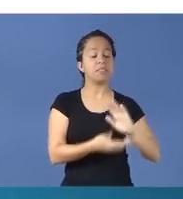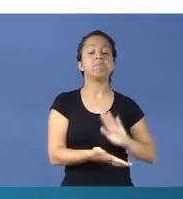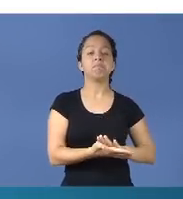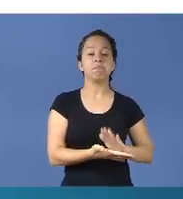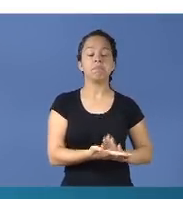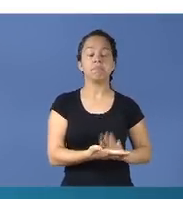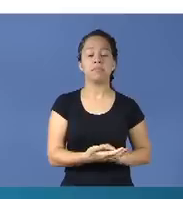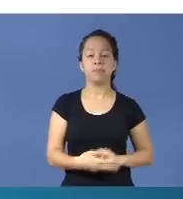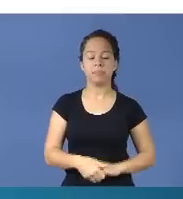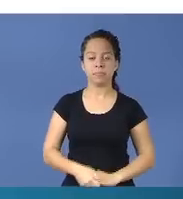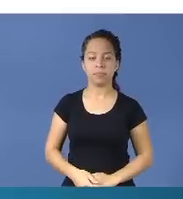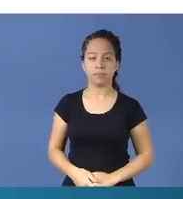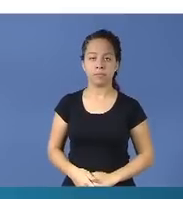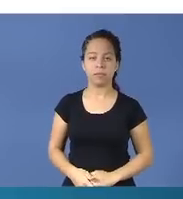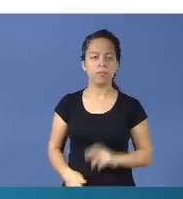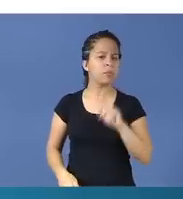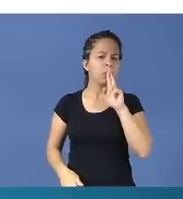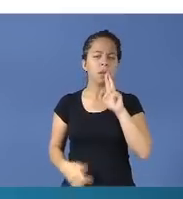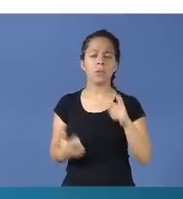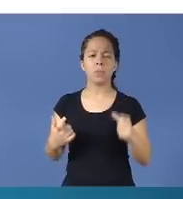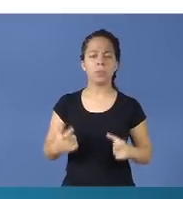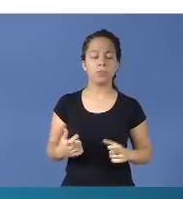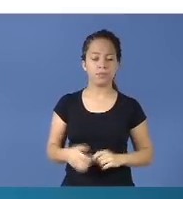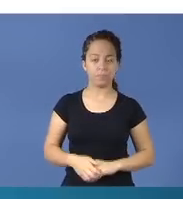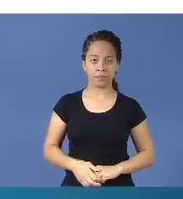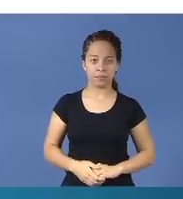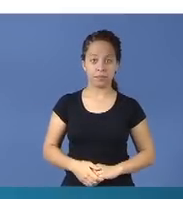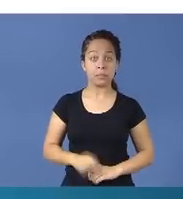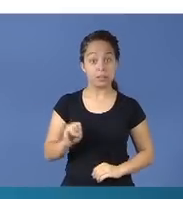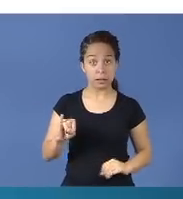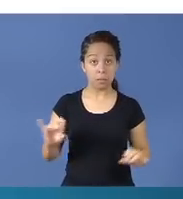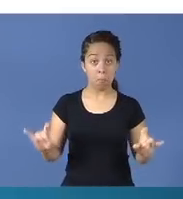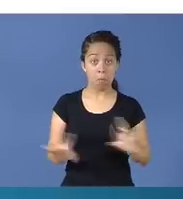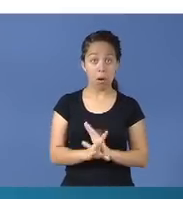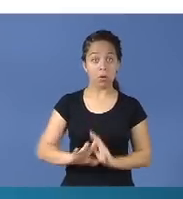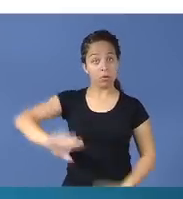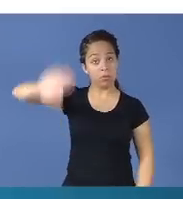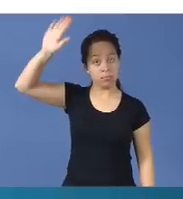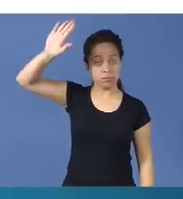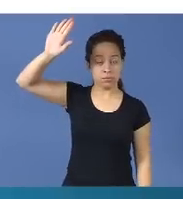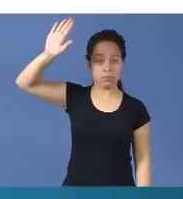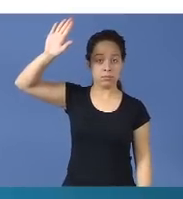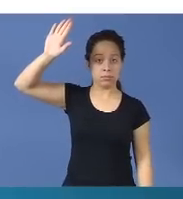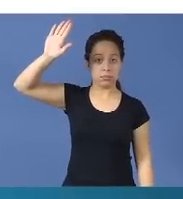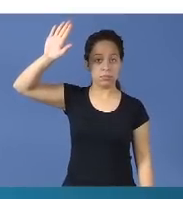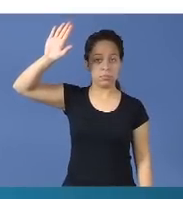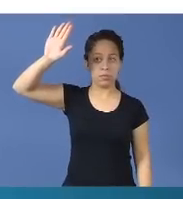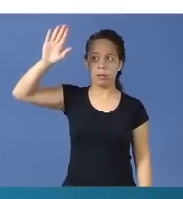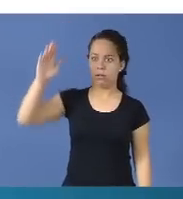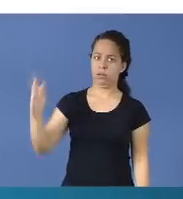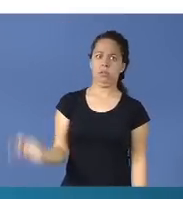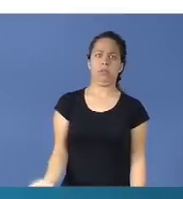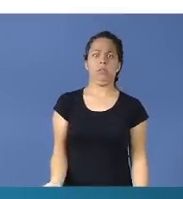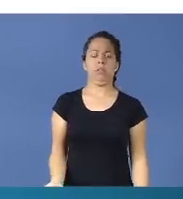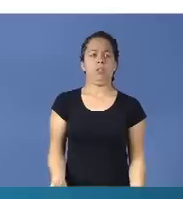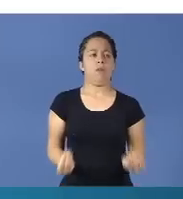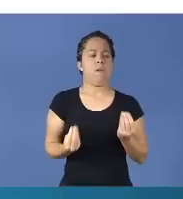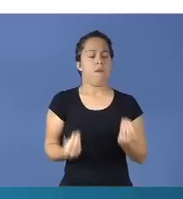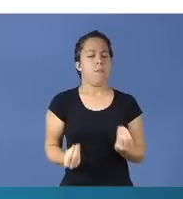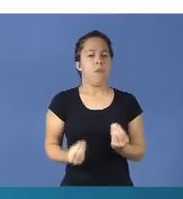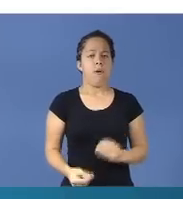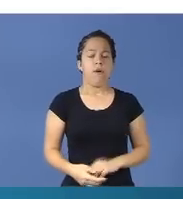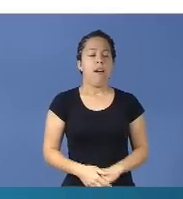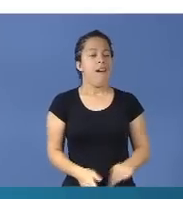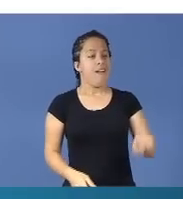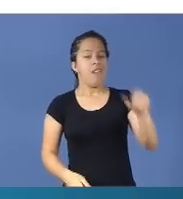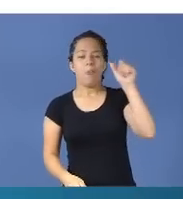A resposta aqui, ó. Vamos lá. Tudo pronto? Levanta a mão, quem tem a resposta. Não é possível. Ah,